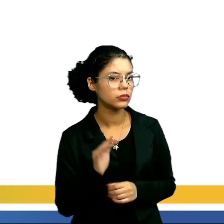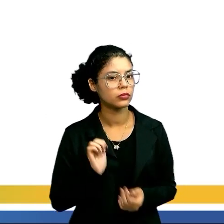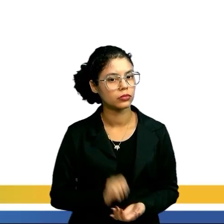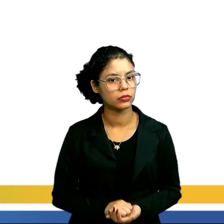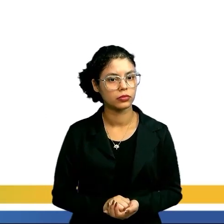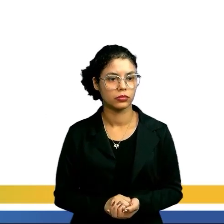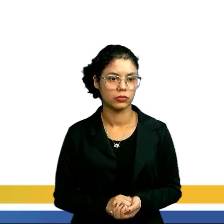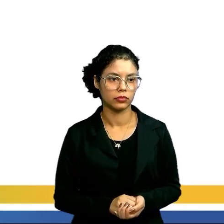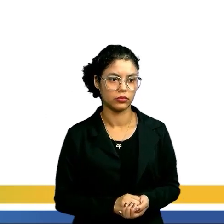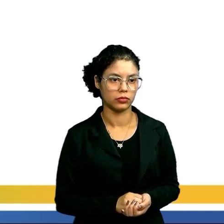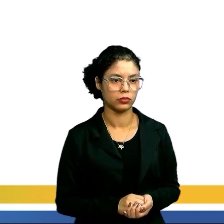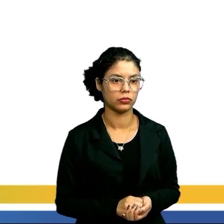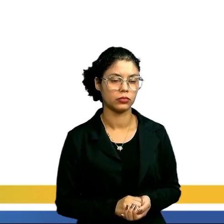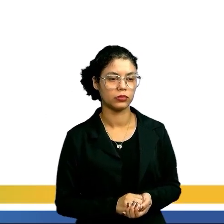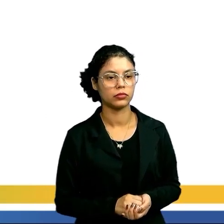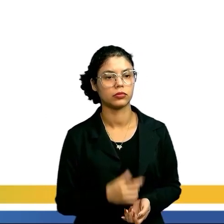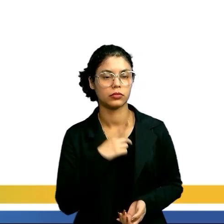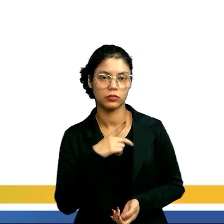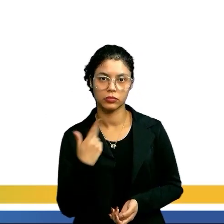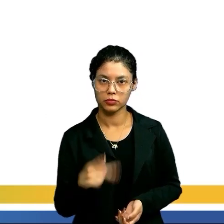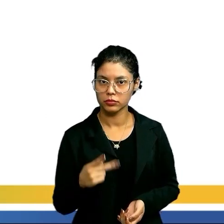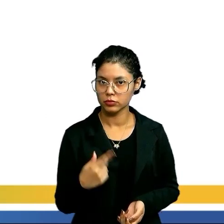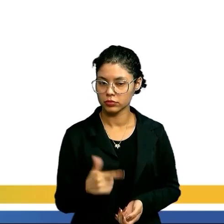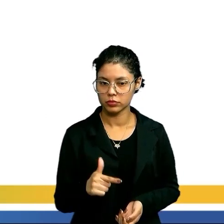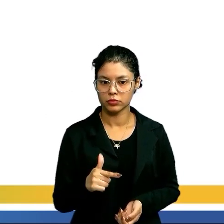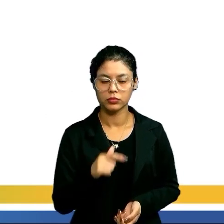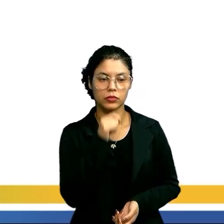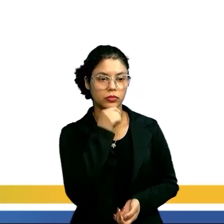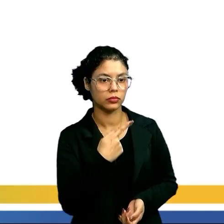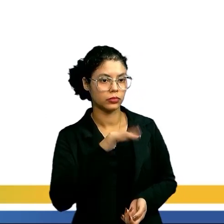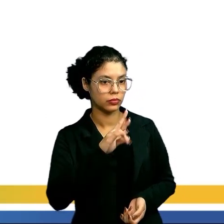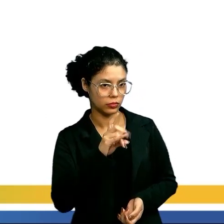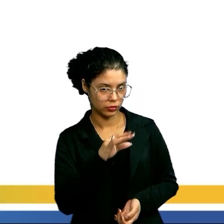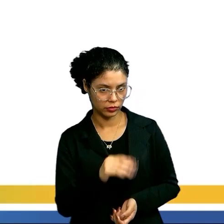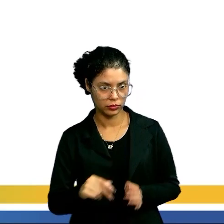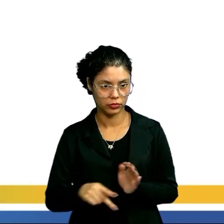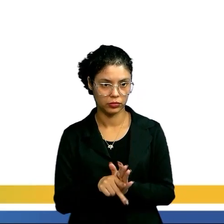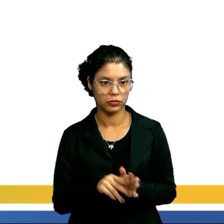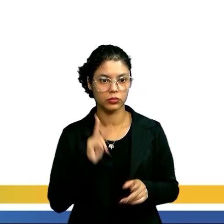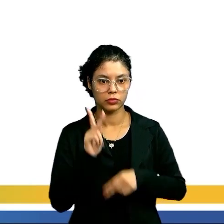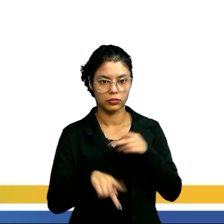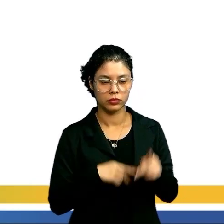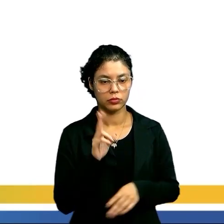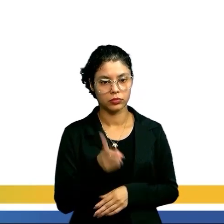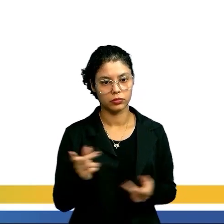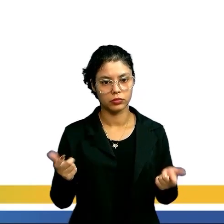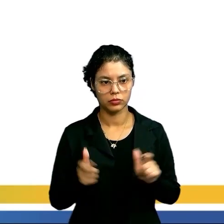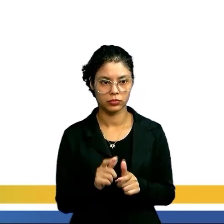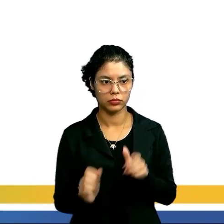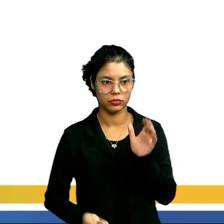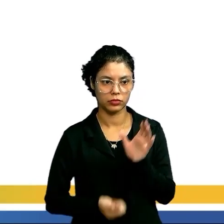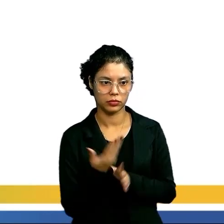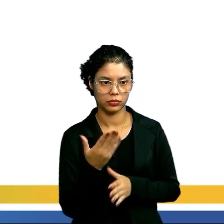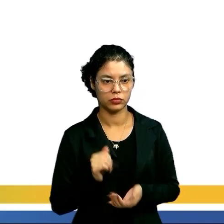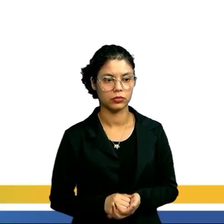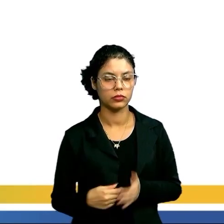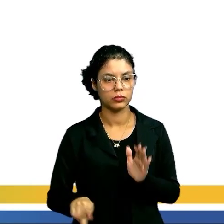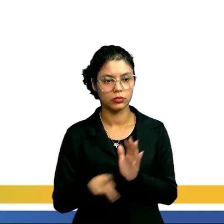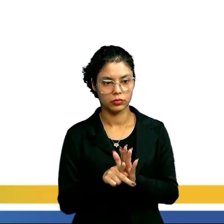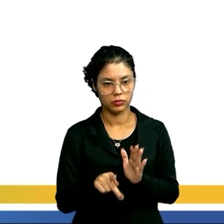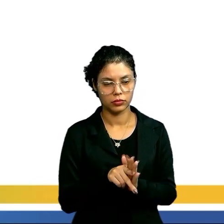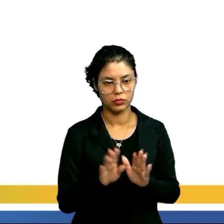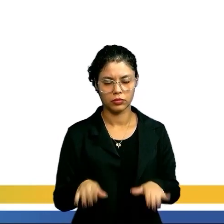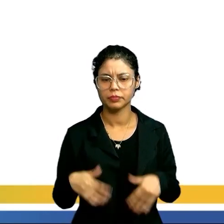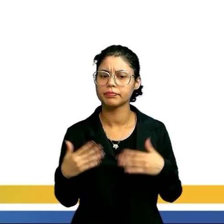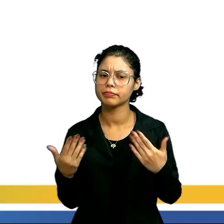ou menos para o modelo, sem dele depender. O povo é sempre uma minoria criadora e